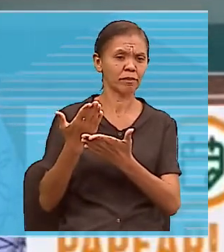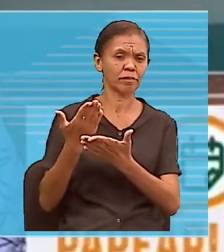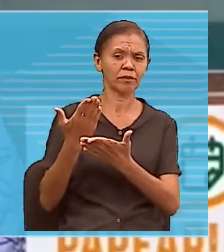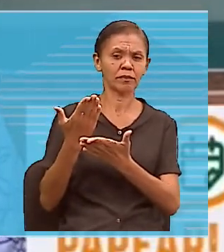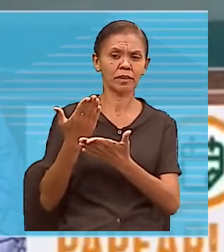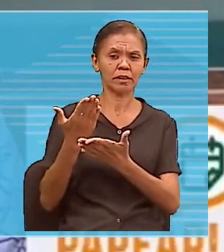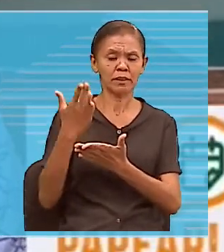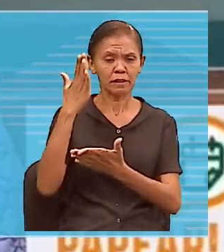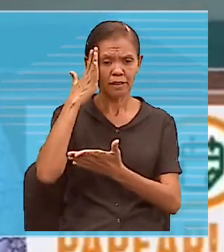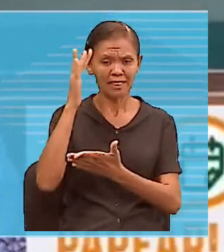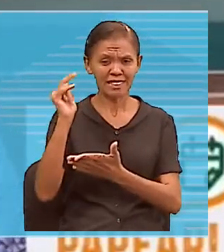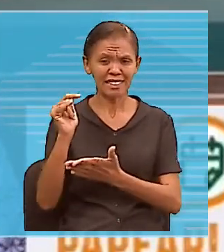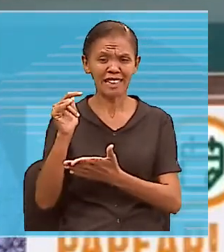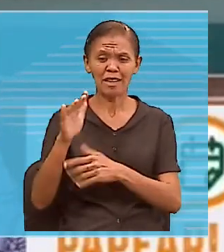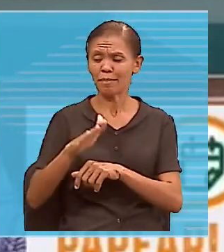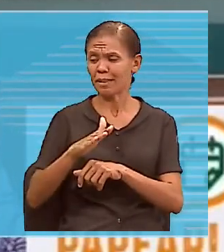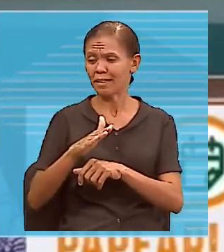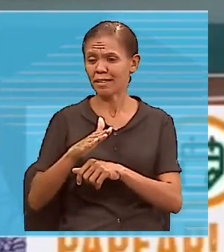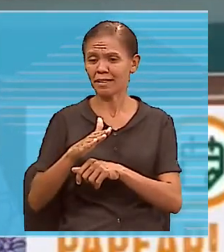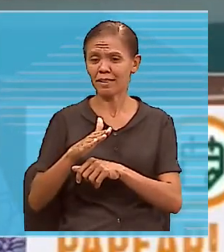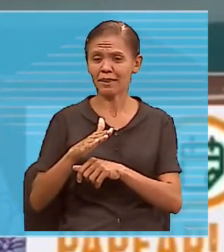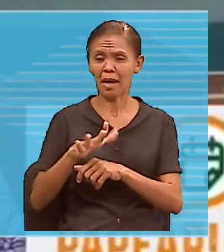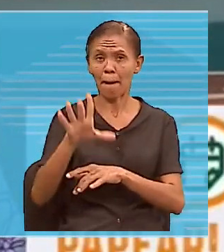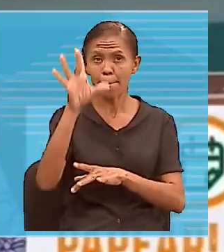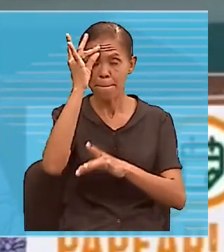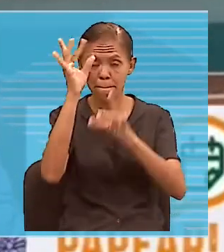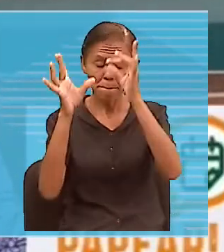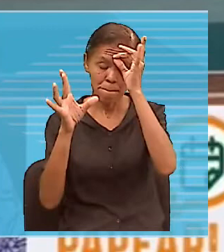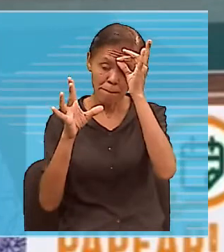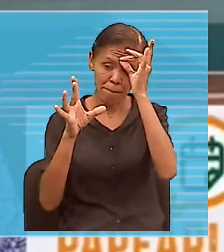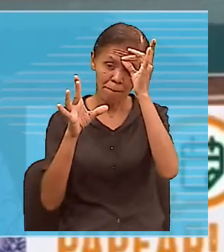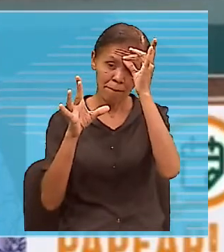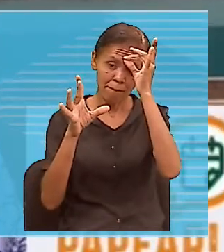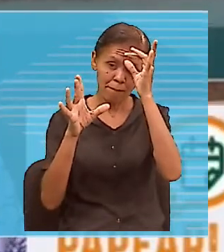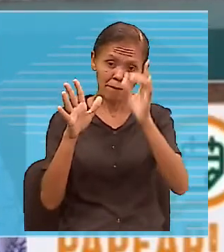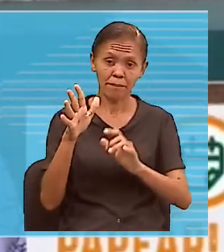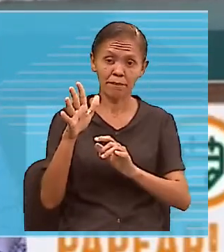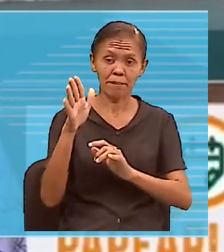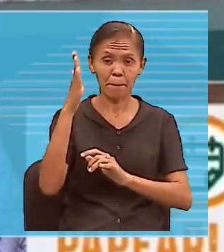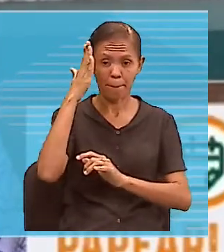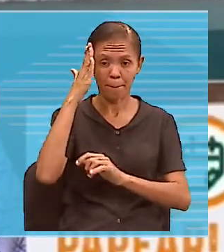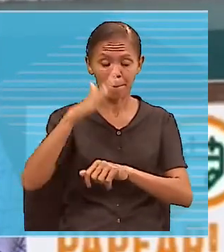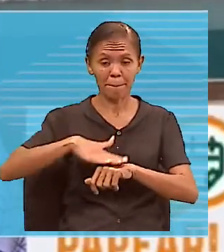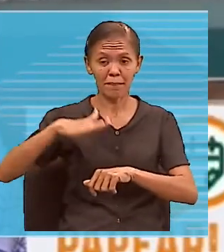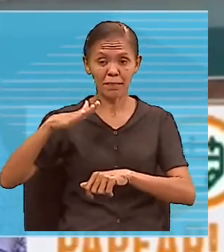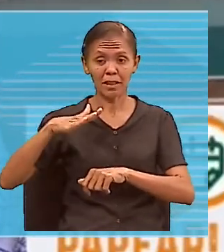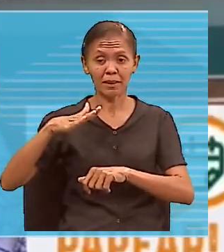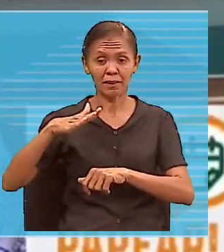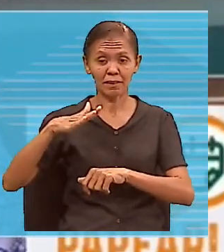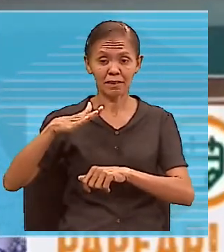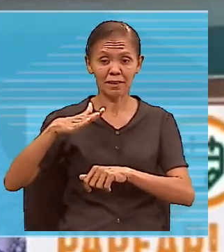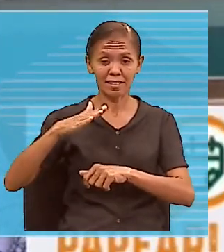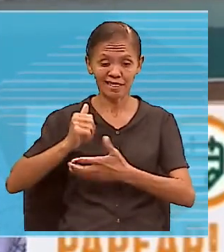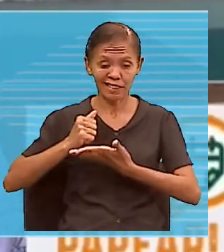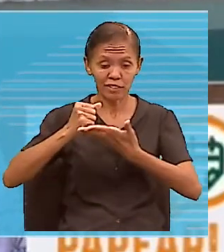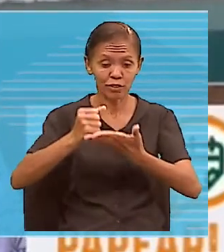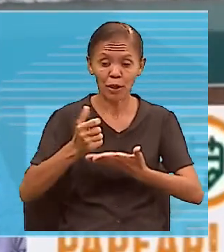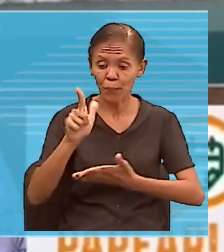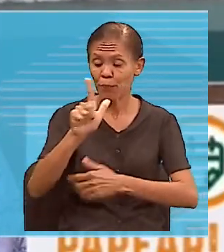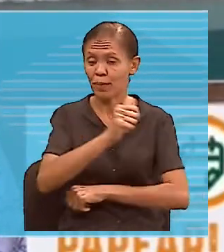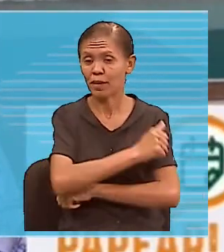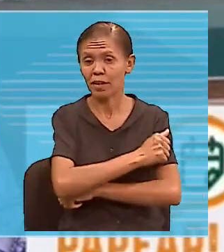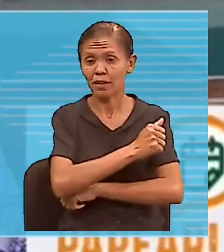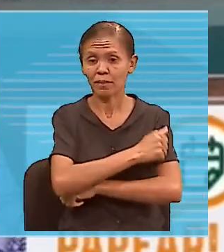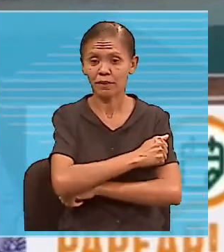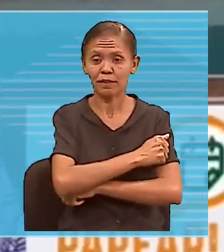e confiança para os demais alunos, eles vão lá na frente, tiram questões de livros, pesquisas, enfim, passam no quadro e os alunos